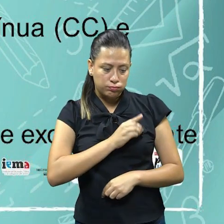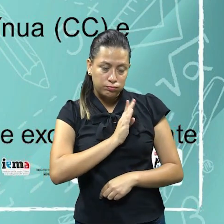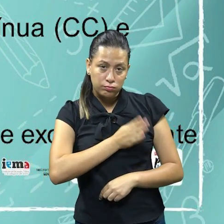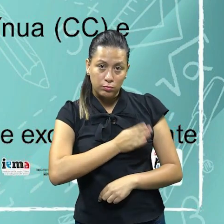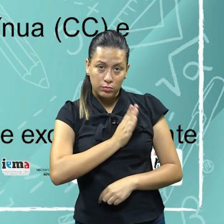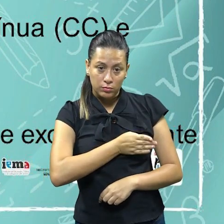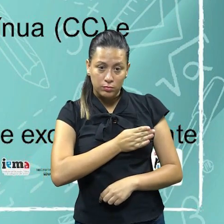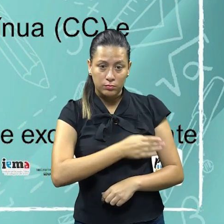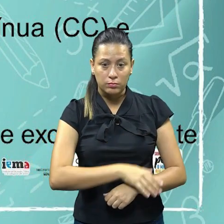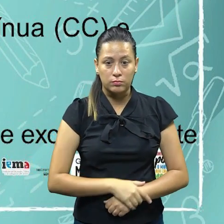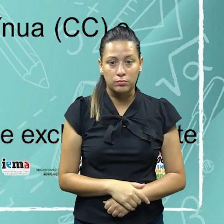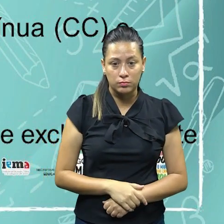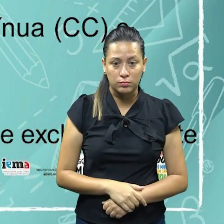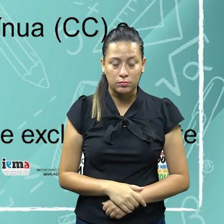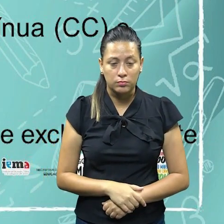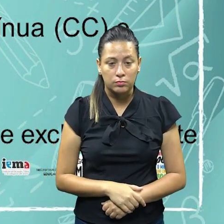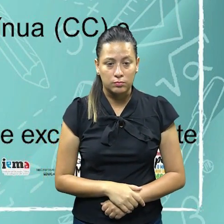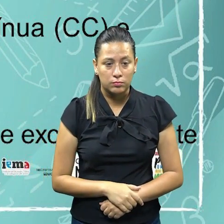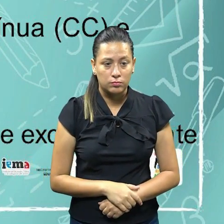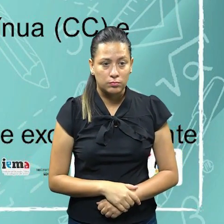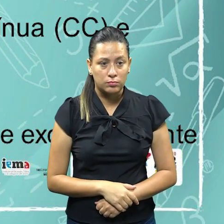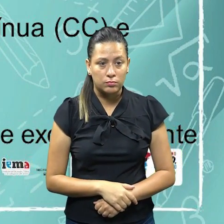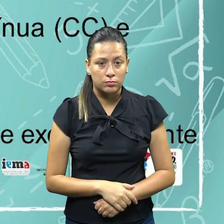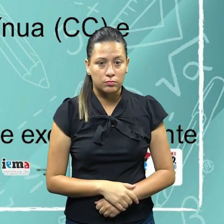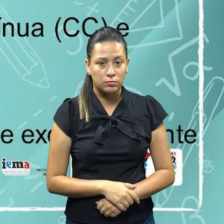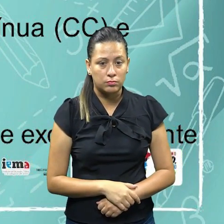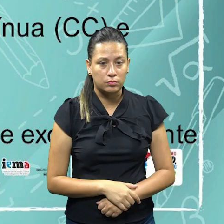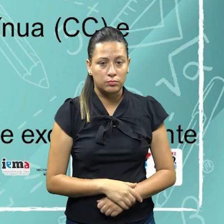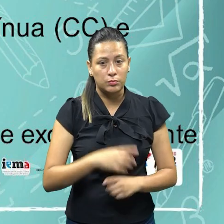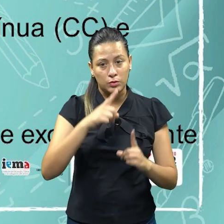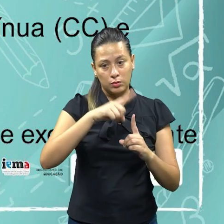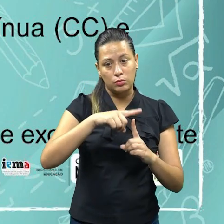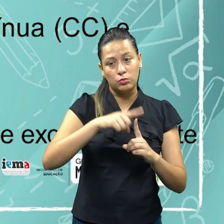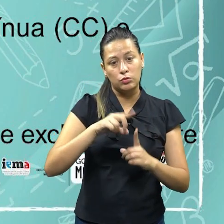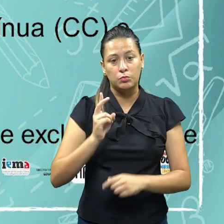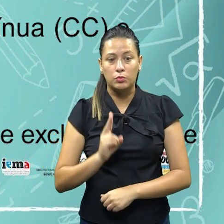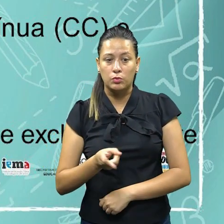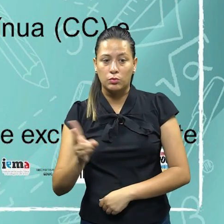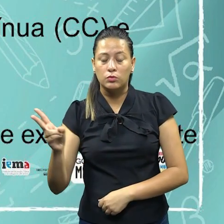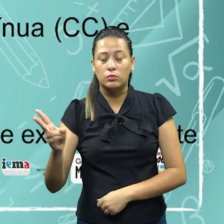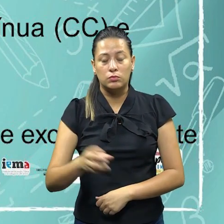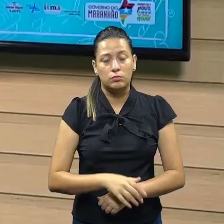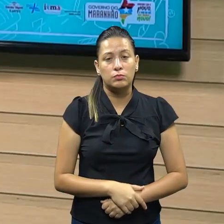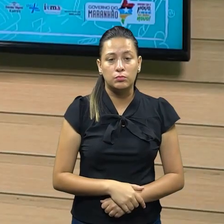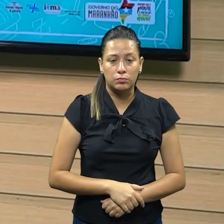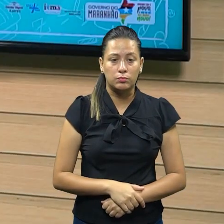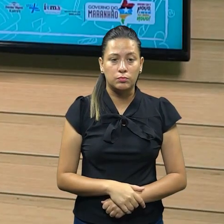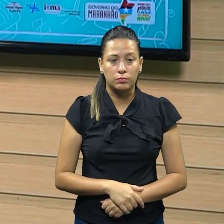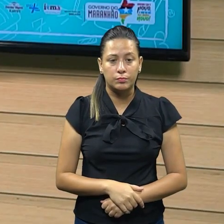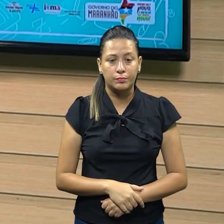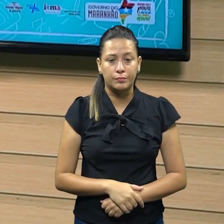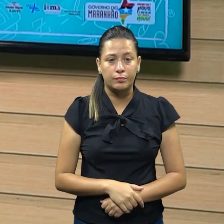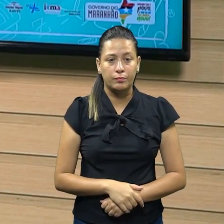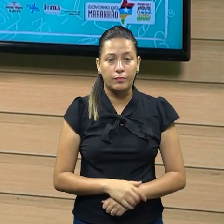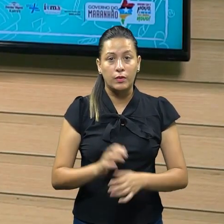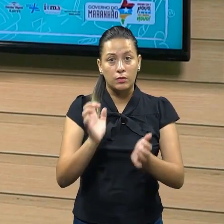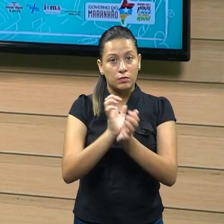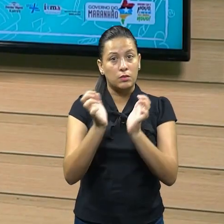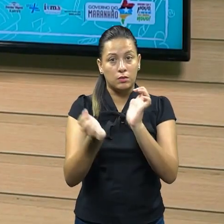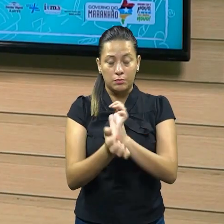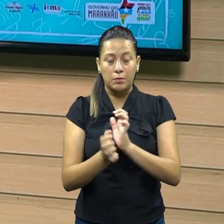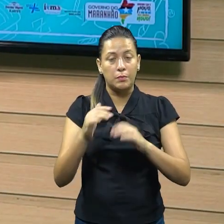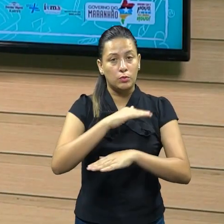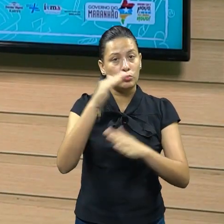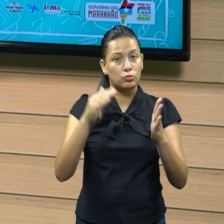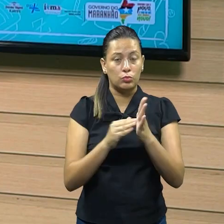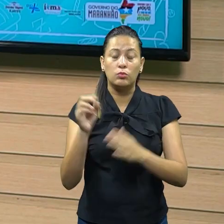pés. Característica da corrente elétrica. Ela pode ser do tipo contínua, é aquela que todos os aparelhos eles